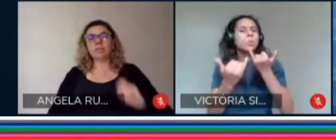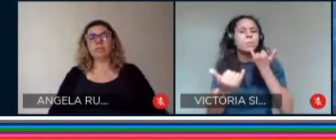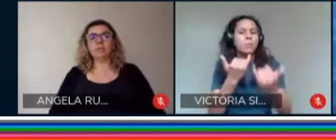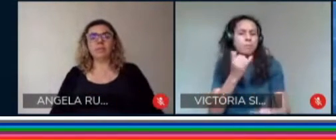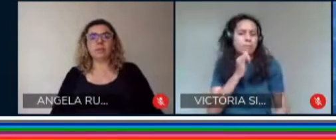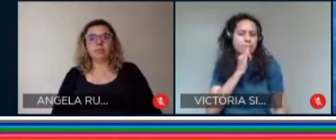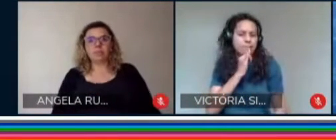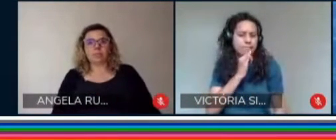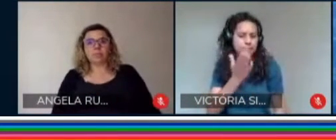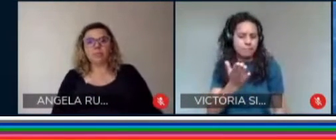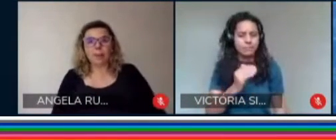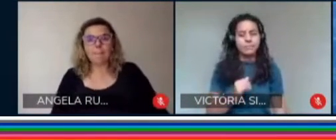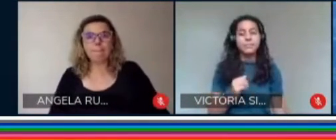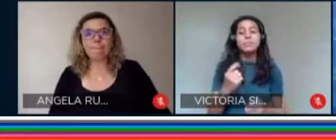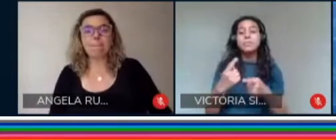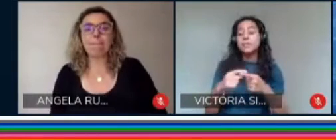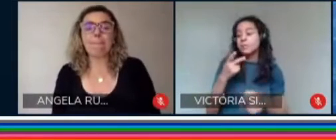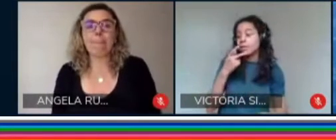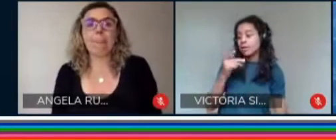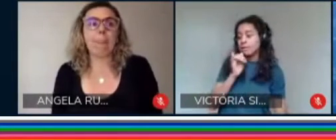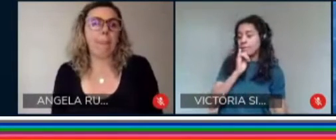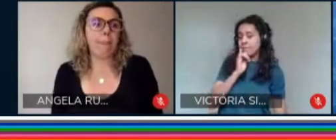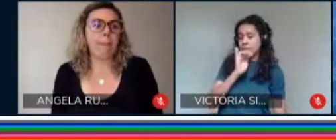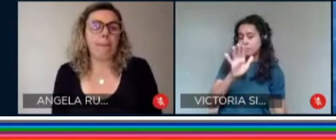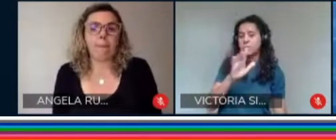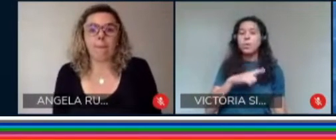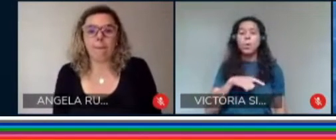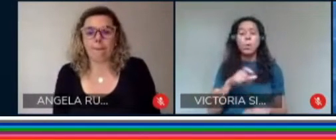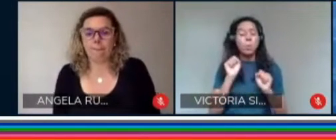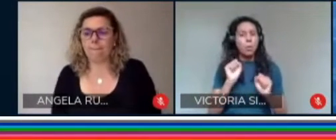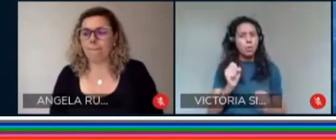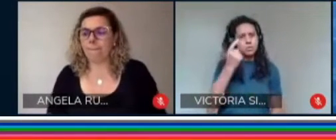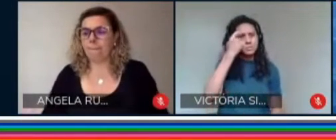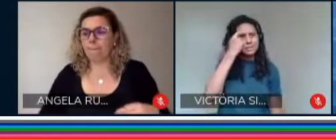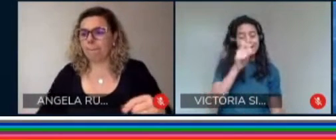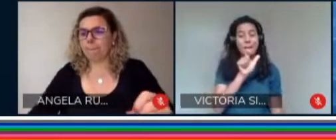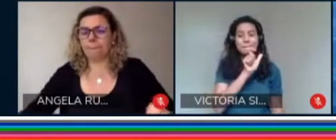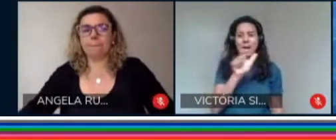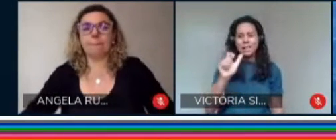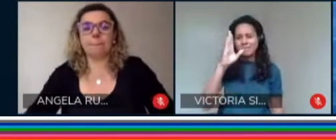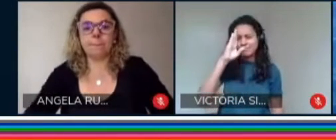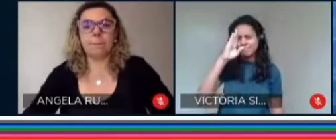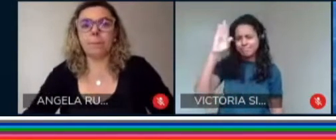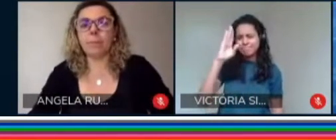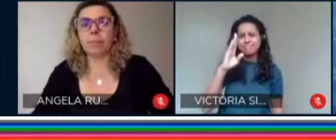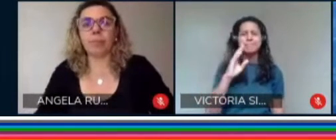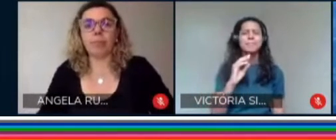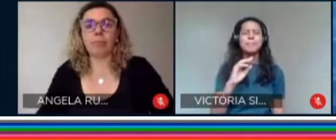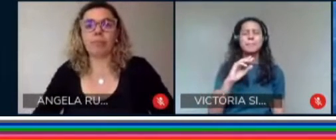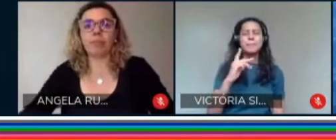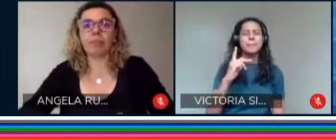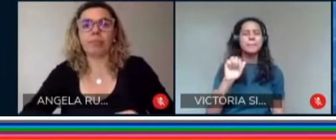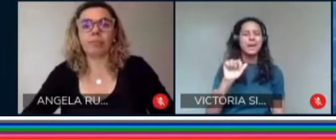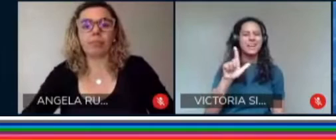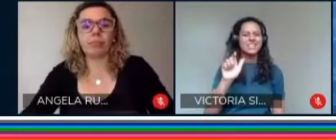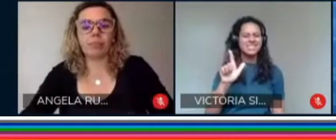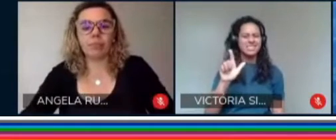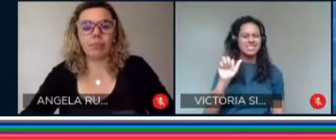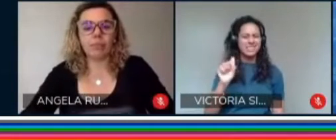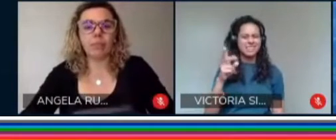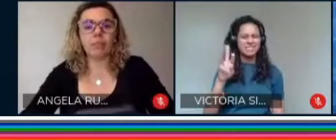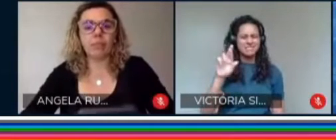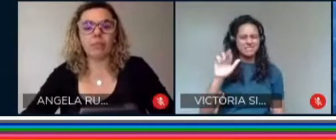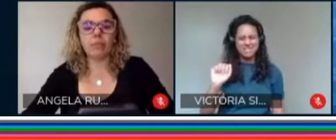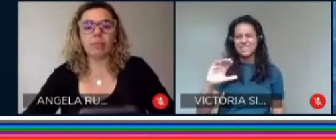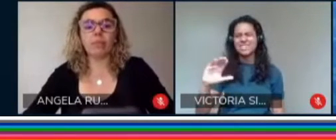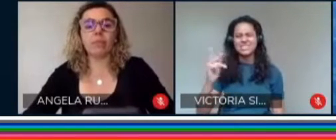que eu falei para vocês que a gente pode elaborar palavras-chave e um breve resumo, ou o título, ou a gente pode sumarizar